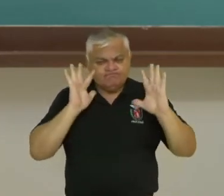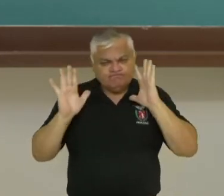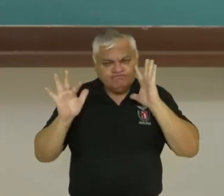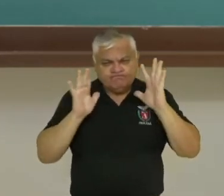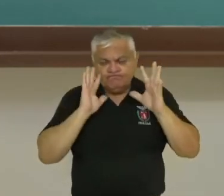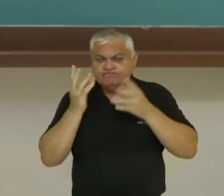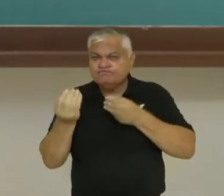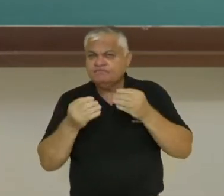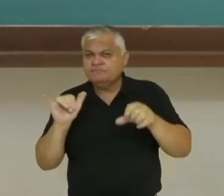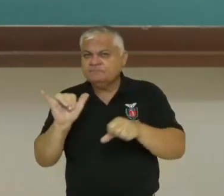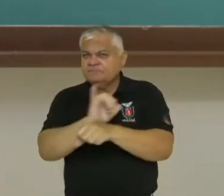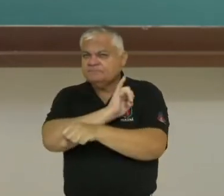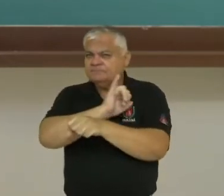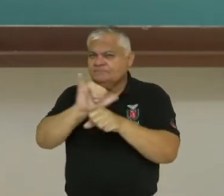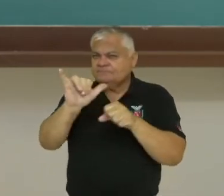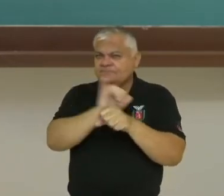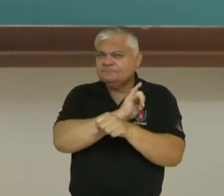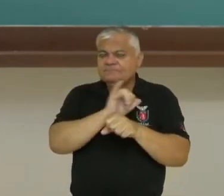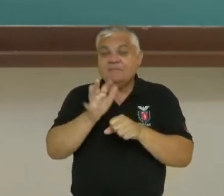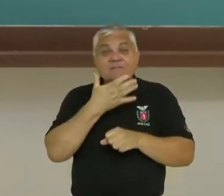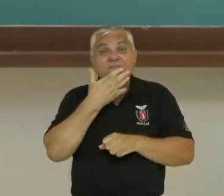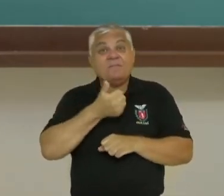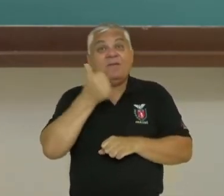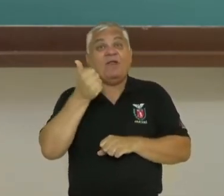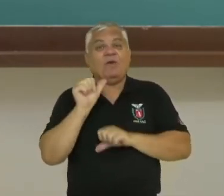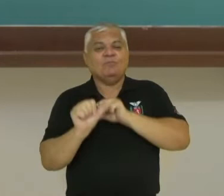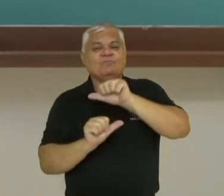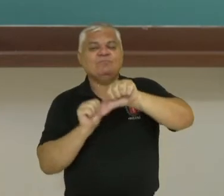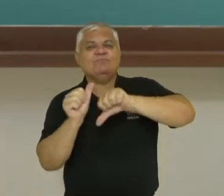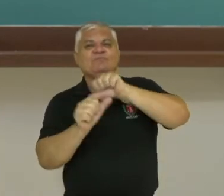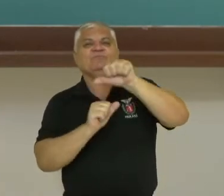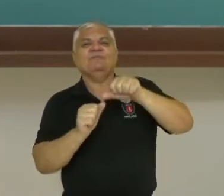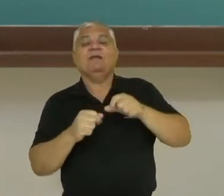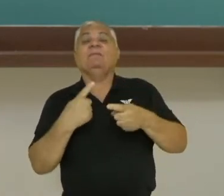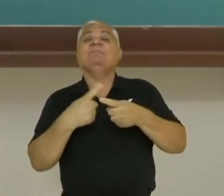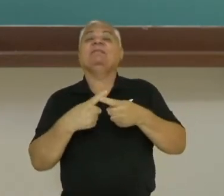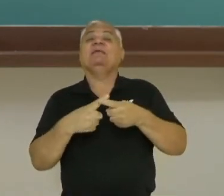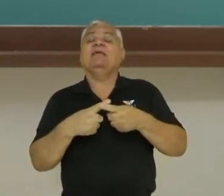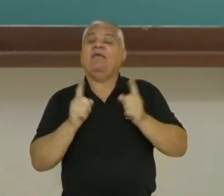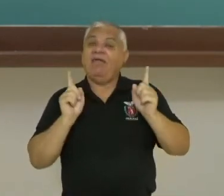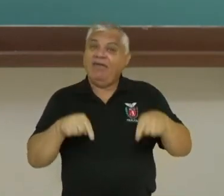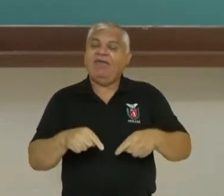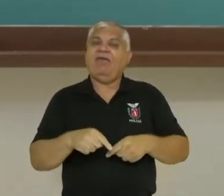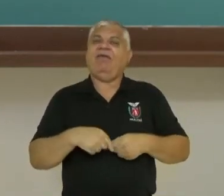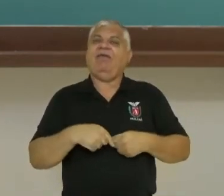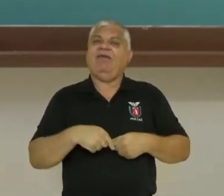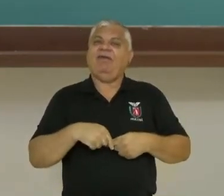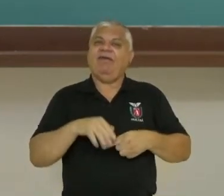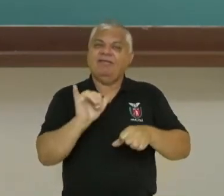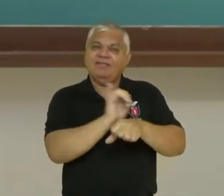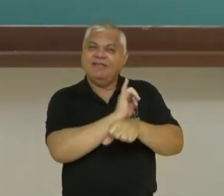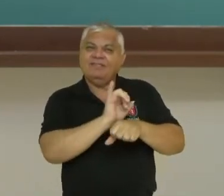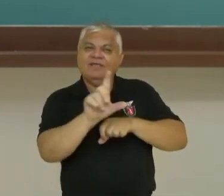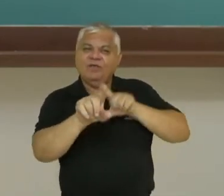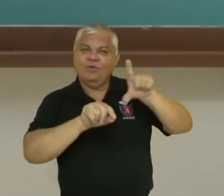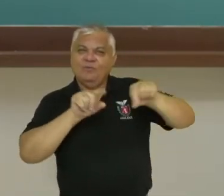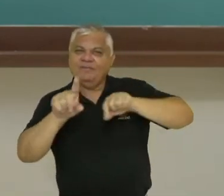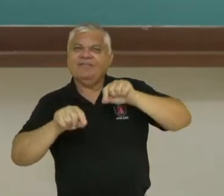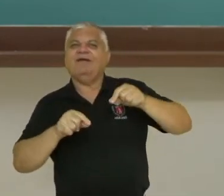em desenvolver melhor os ideais socialistas para que isso fosse uma alternativa ao